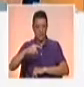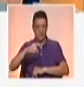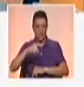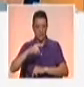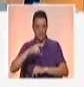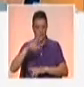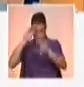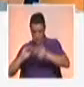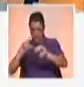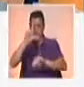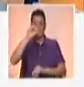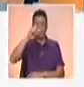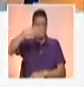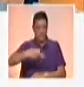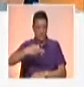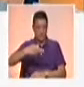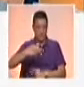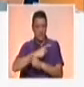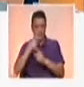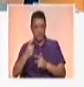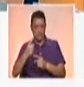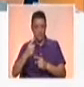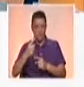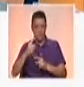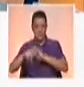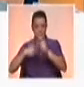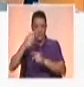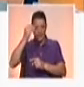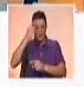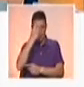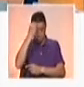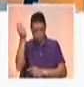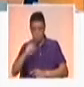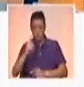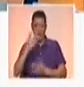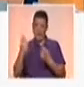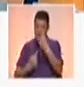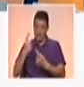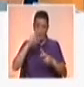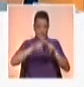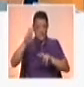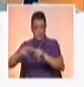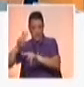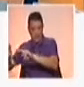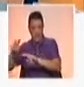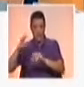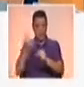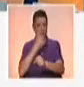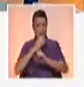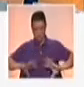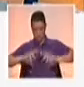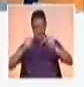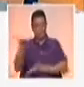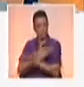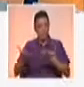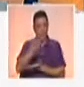tem o formador de língua gestual, tem o professor de ensino especial e depois tem o professor de cada disciplina e... E há realmente um trabalho desenvolvido entre